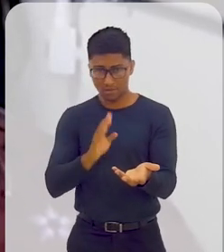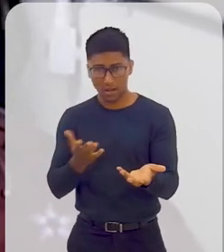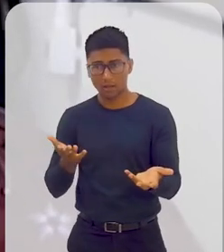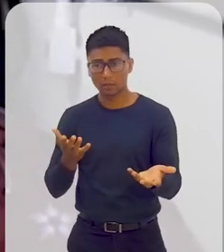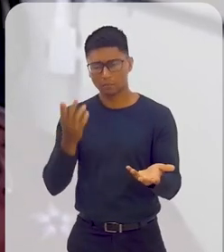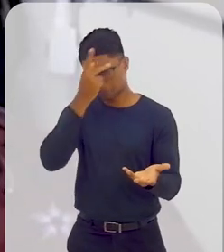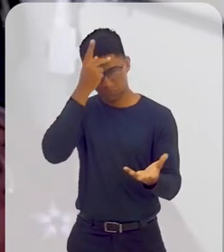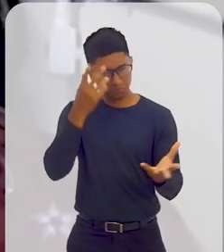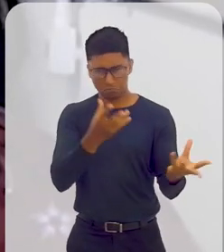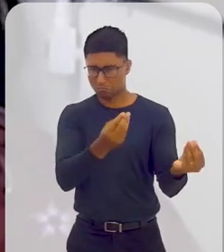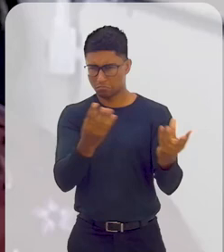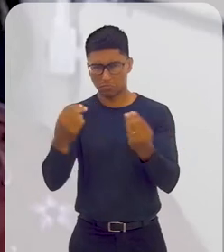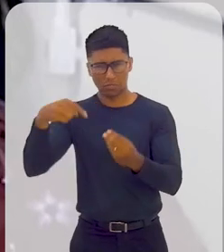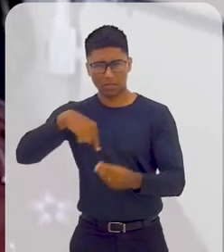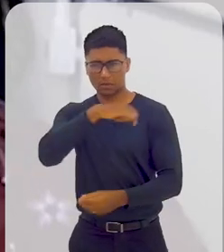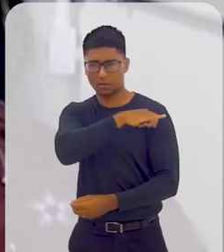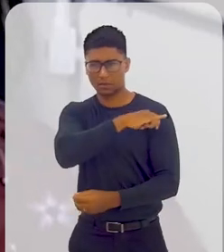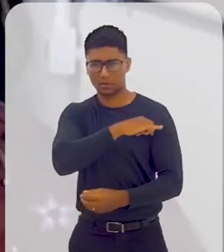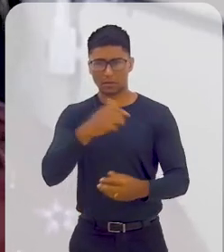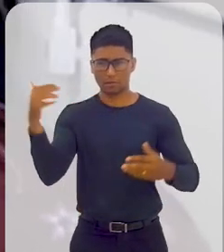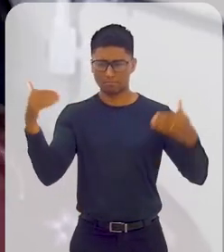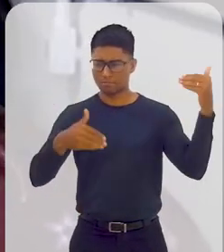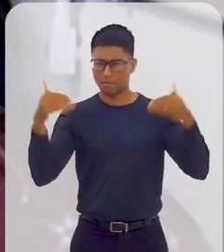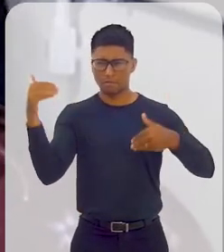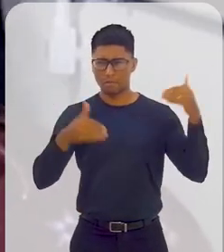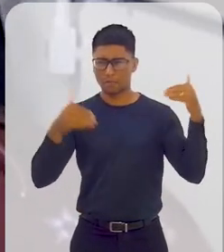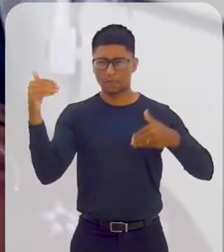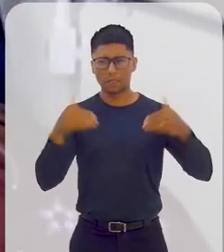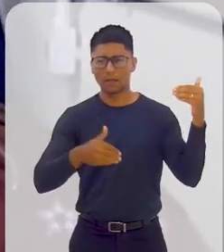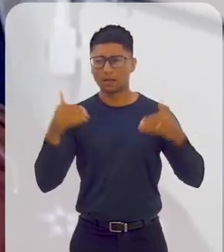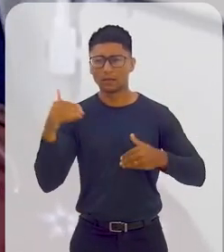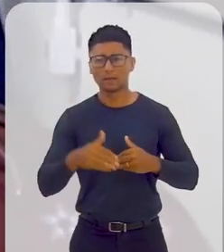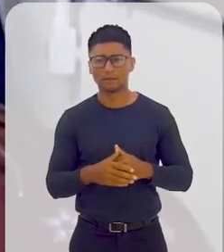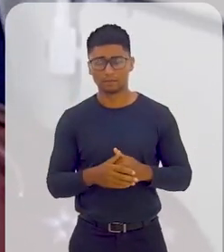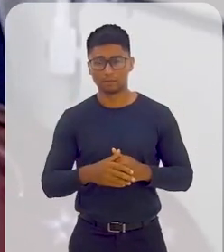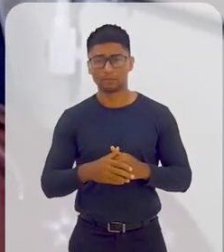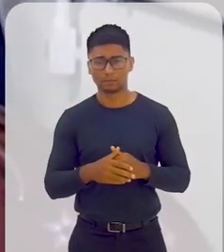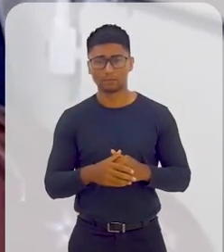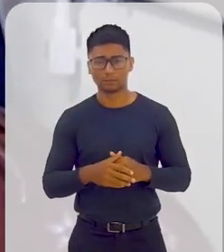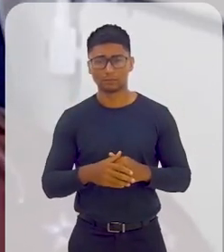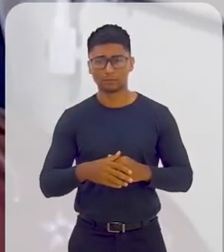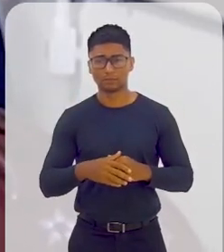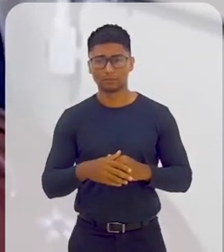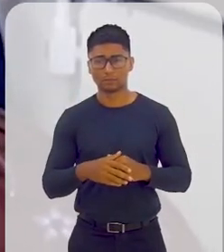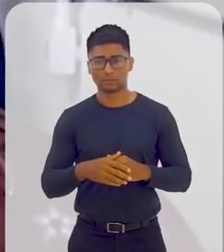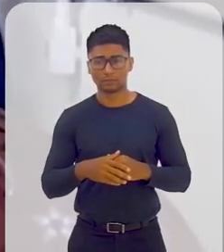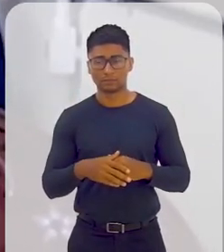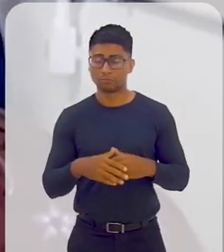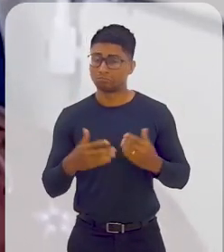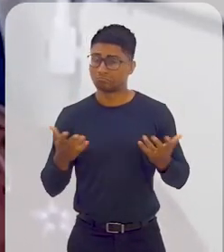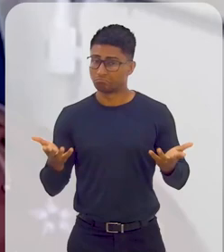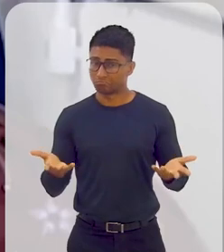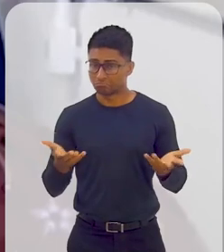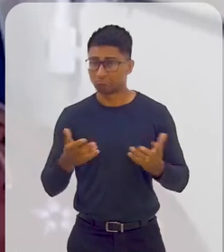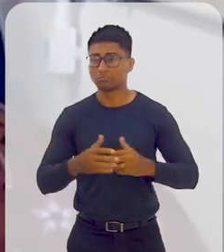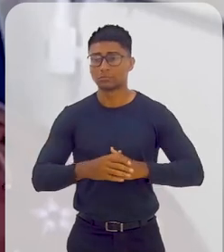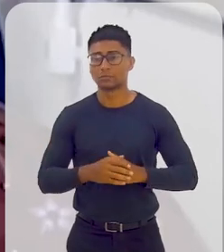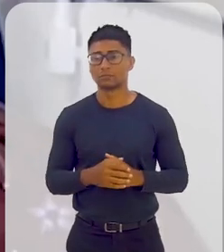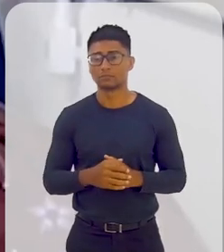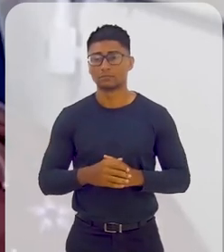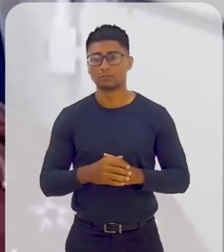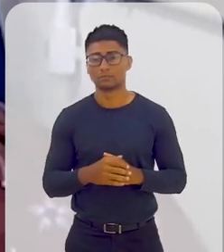Muita gente vem para cá e constrói a imagem do Brasil a partir daquilo que visibiliza do Rio de Janeiro.